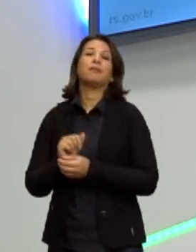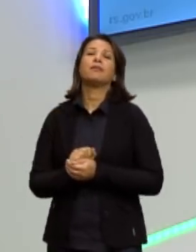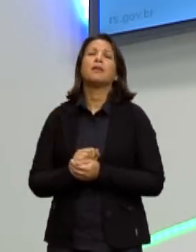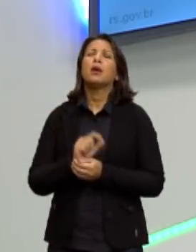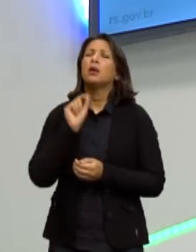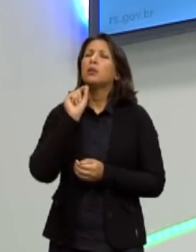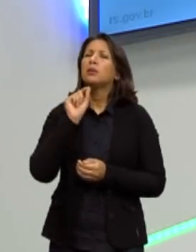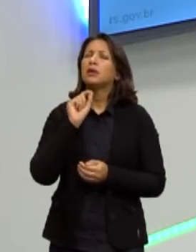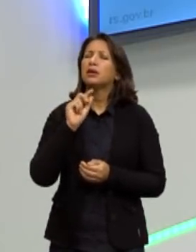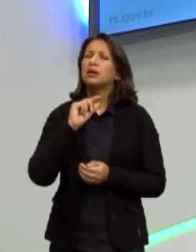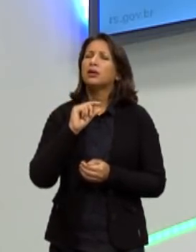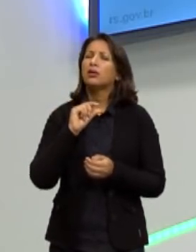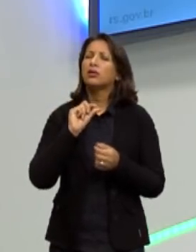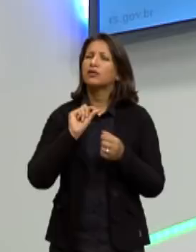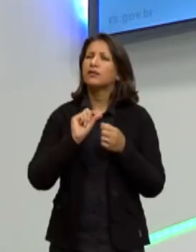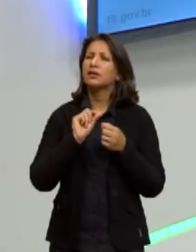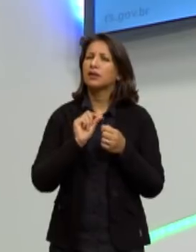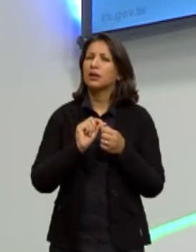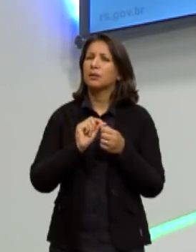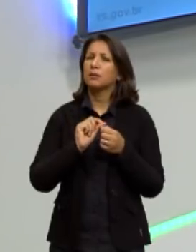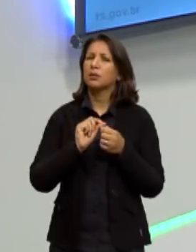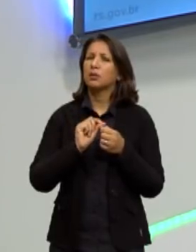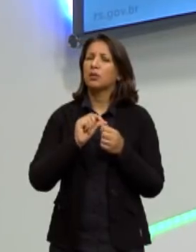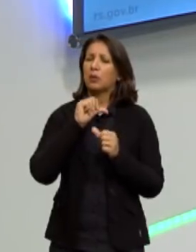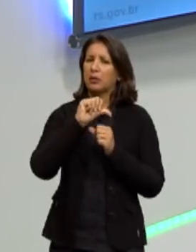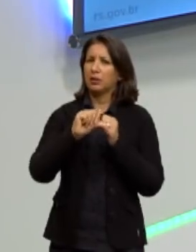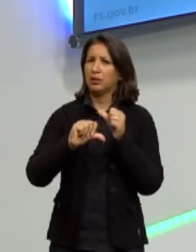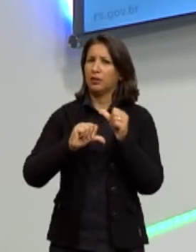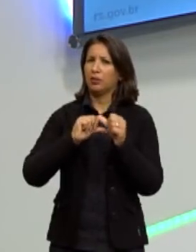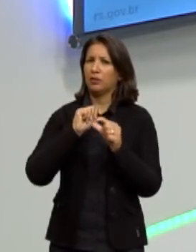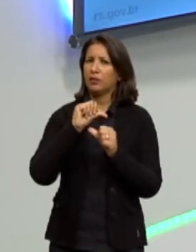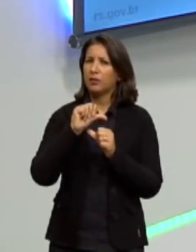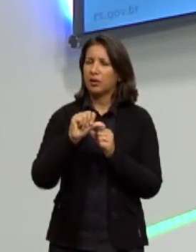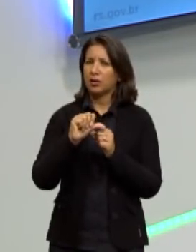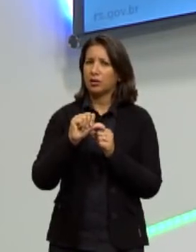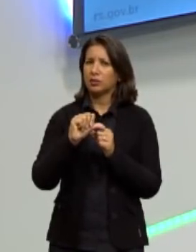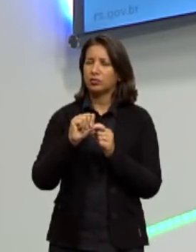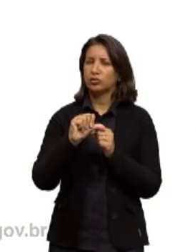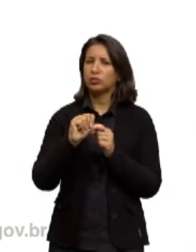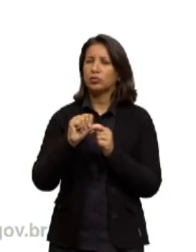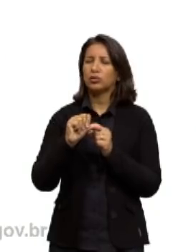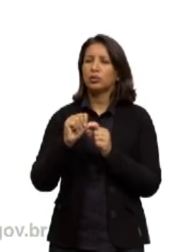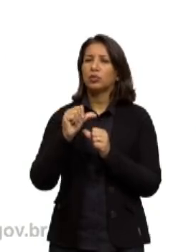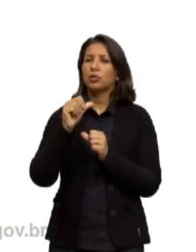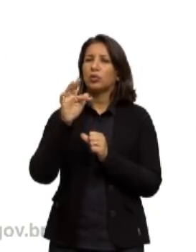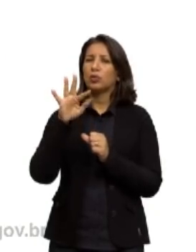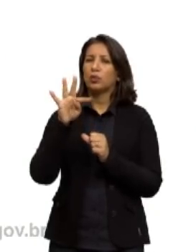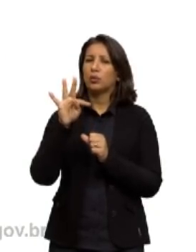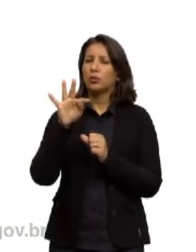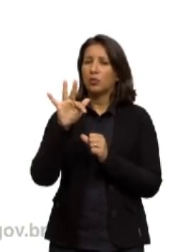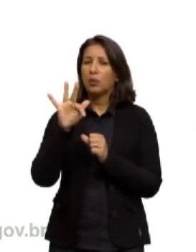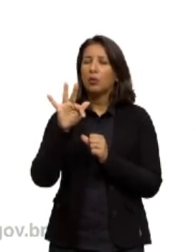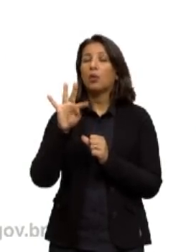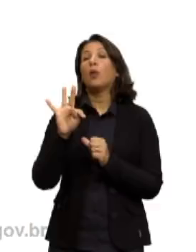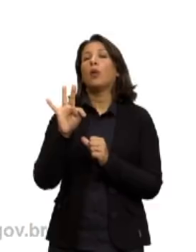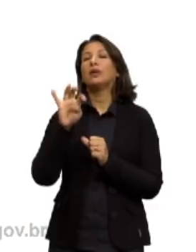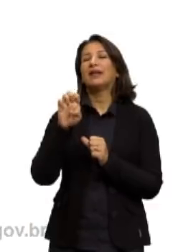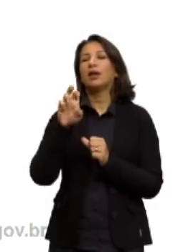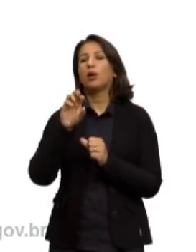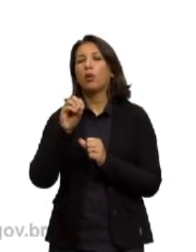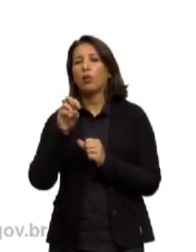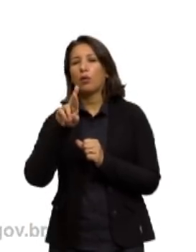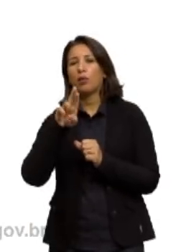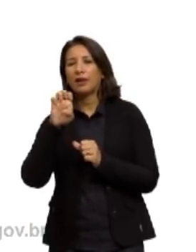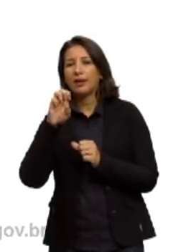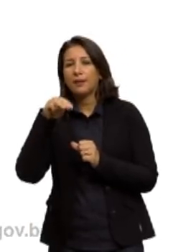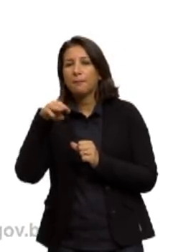fizemos umas transformamos aquele teorema numa linguagem matemática tá e